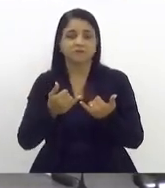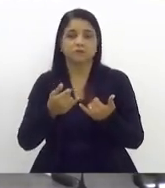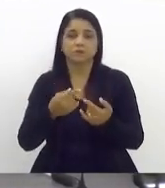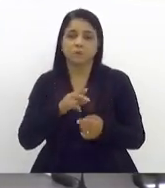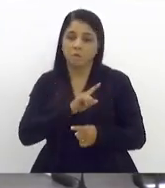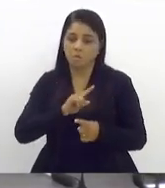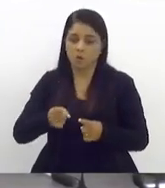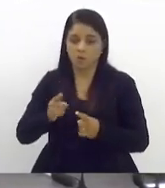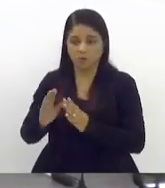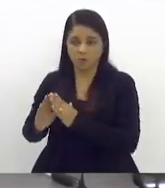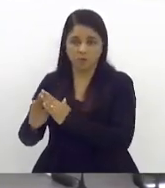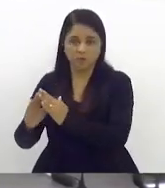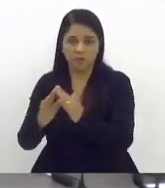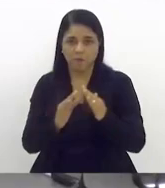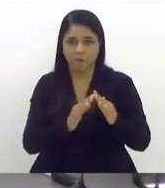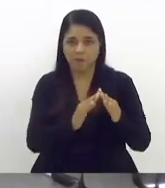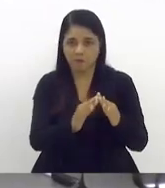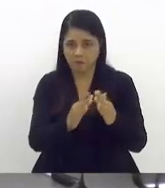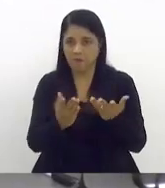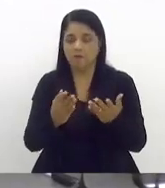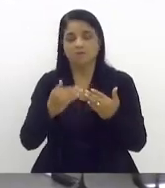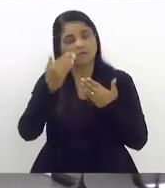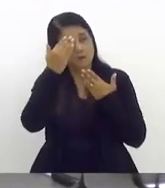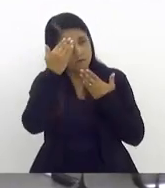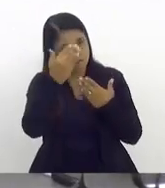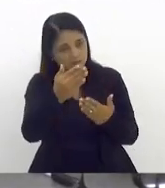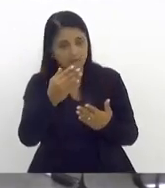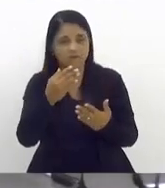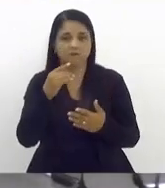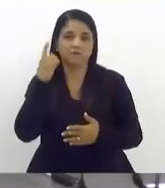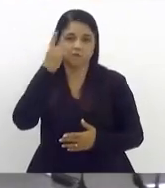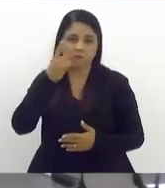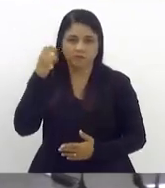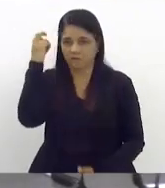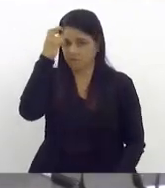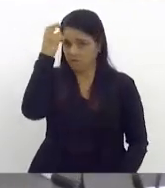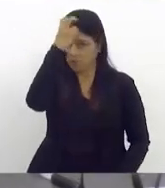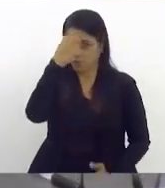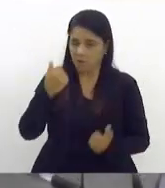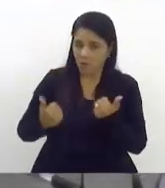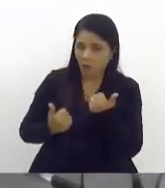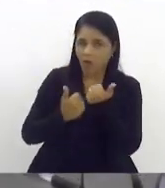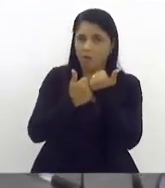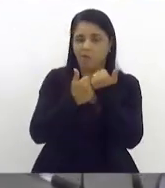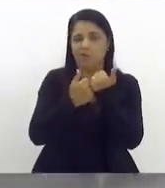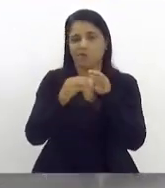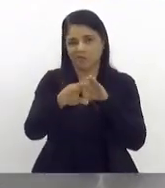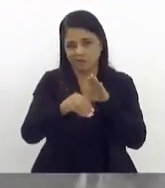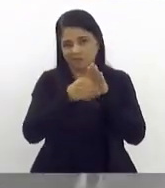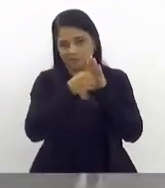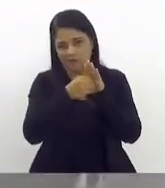proteção marginal. Então, queria aqui agradecer à deputada Verônica pelo acolhimento das emendas.